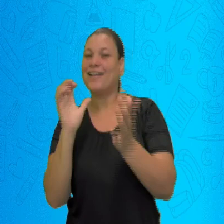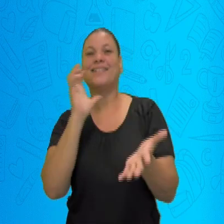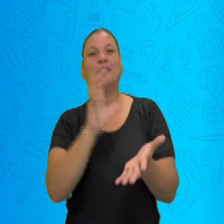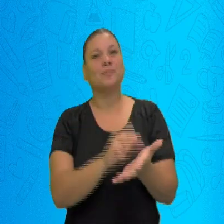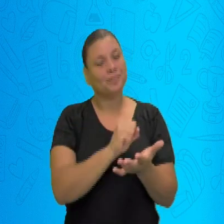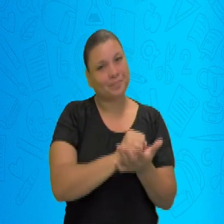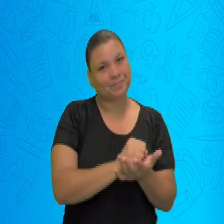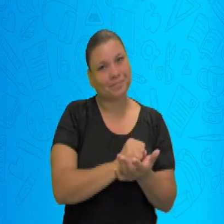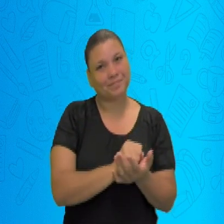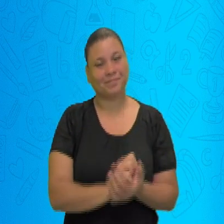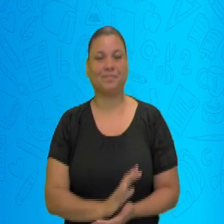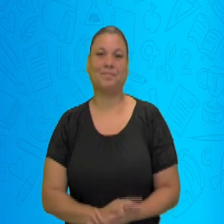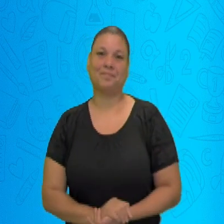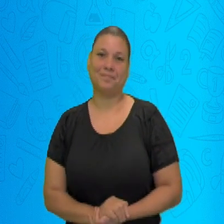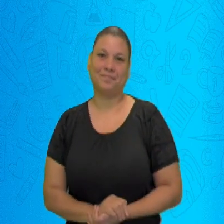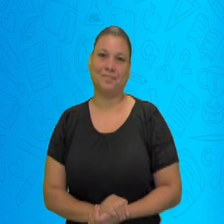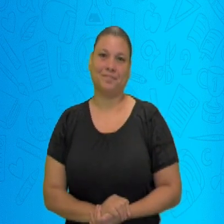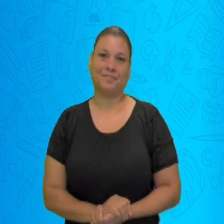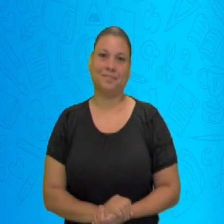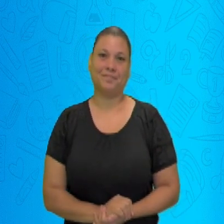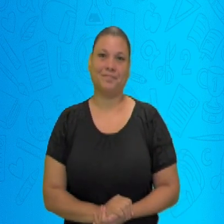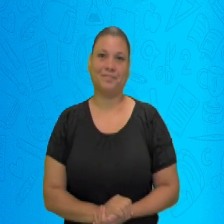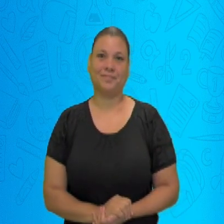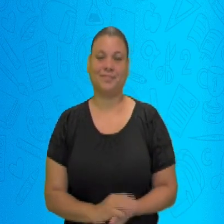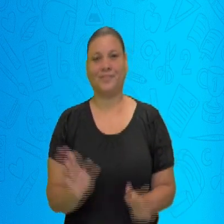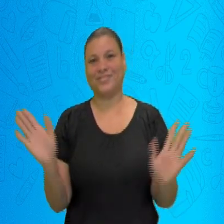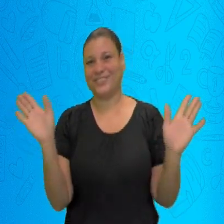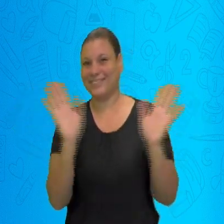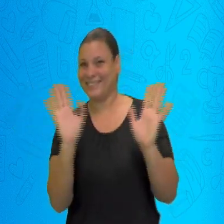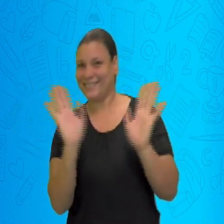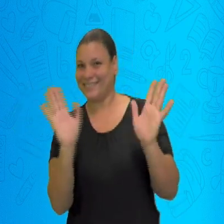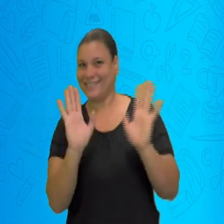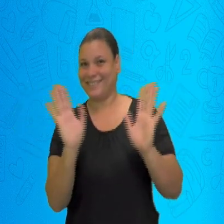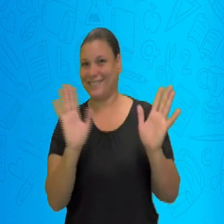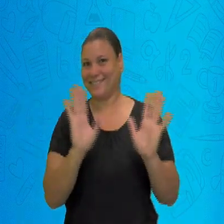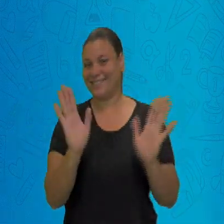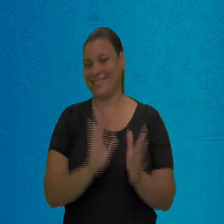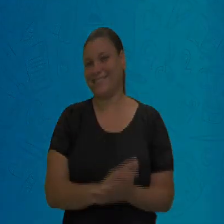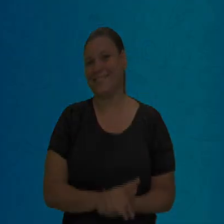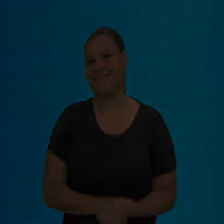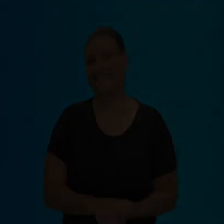YouTube, SMED-GV. Tranquilo? Tchau, tchau. Até a próxima.